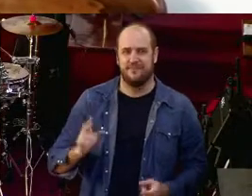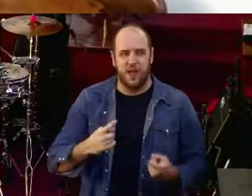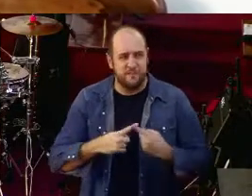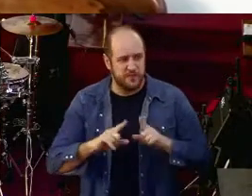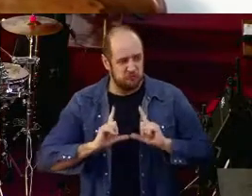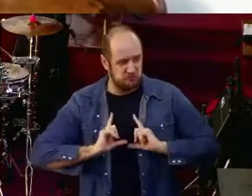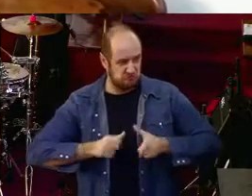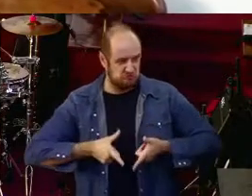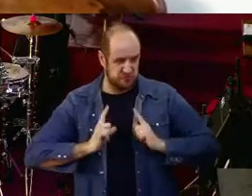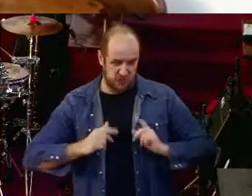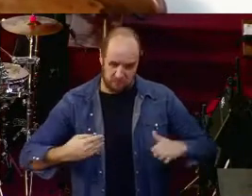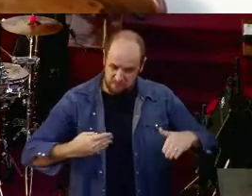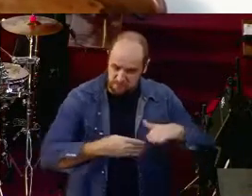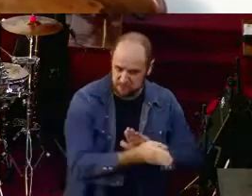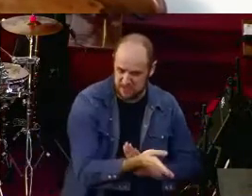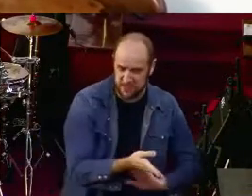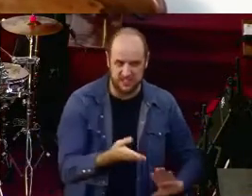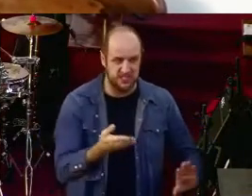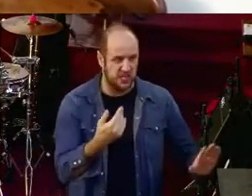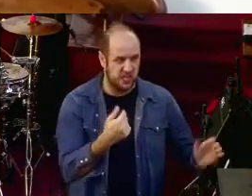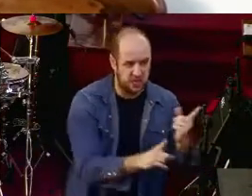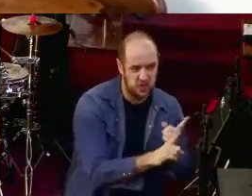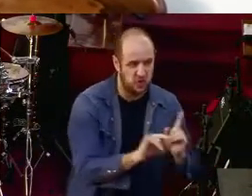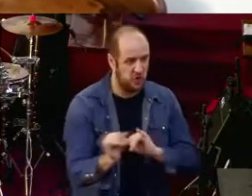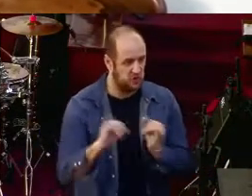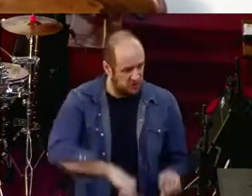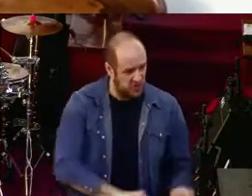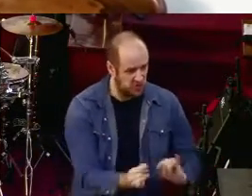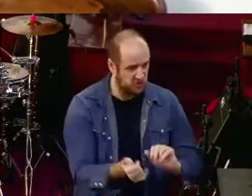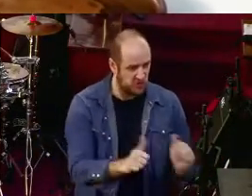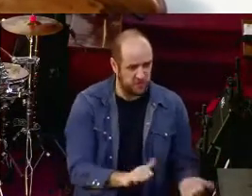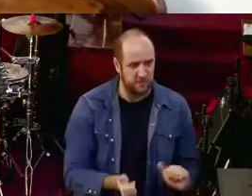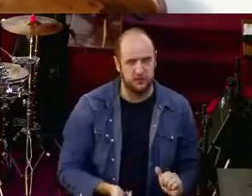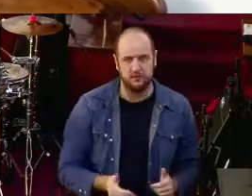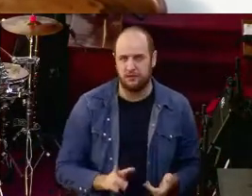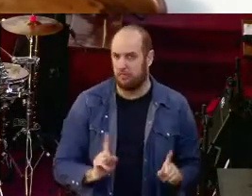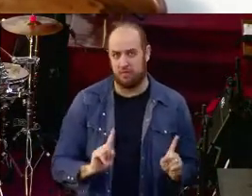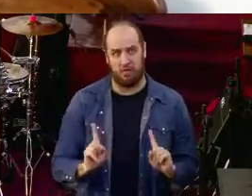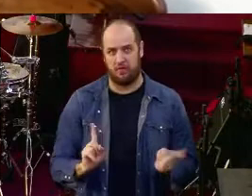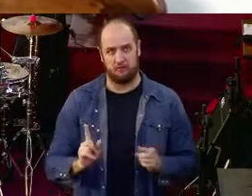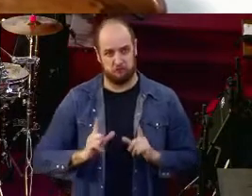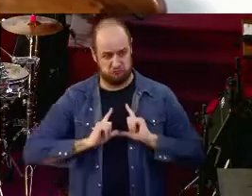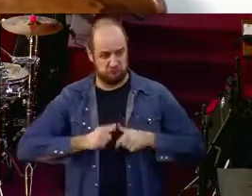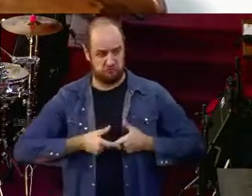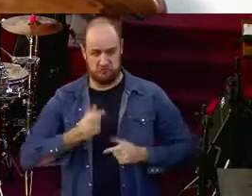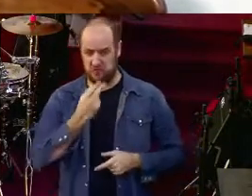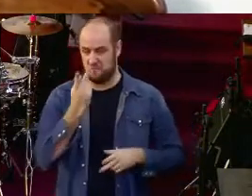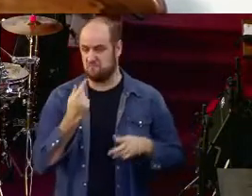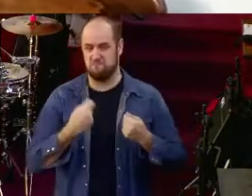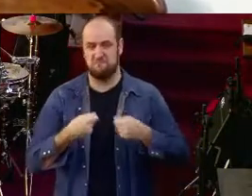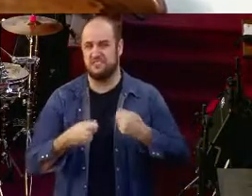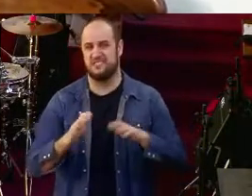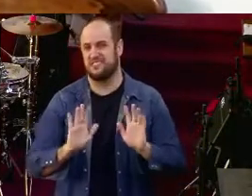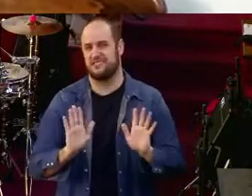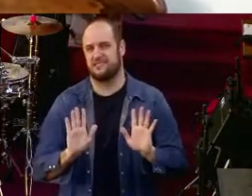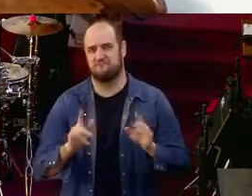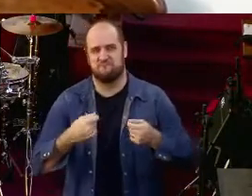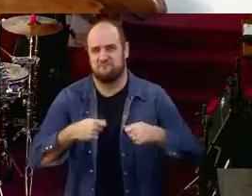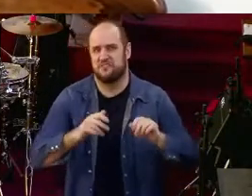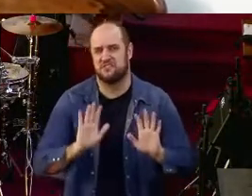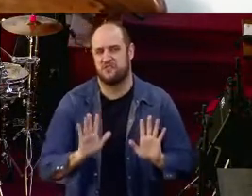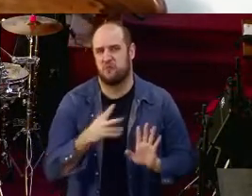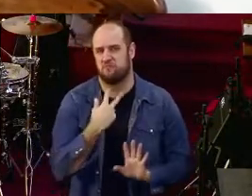judeu passava pelo batismo. Ao contrário, eles diziam que não era necessário, nem se devia